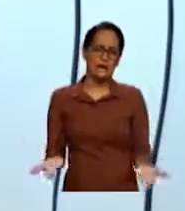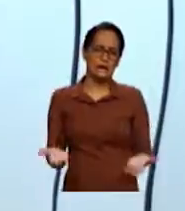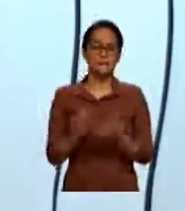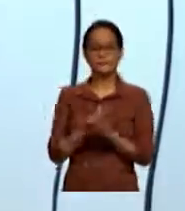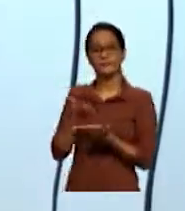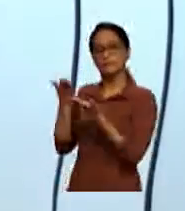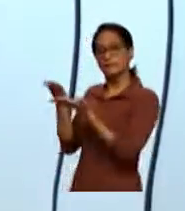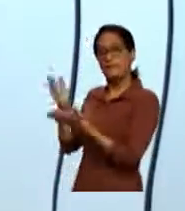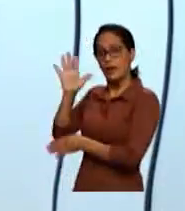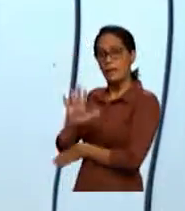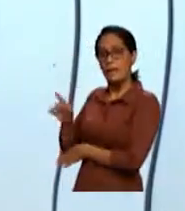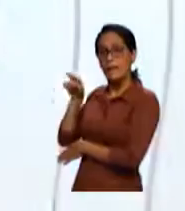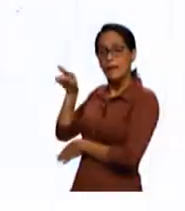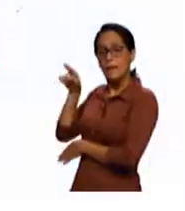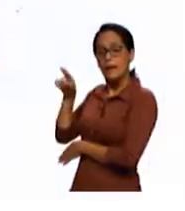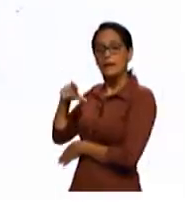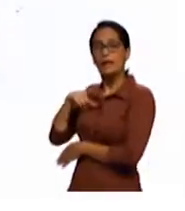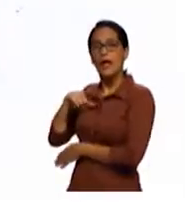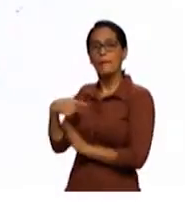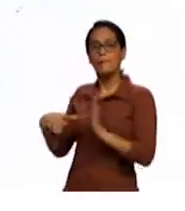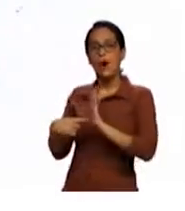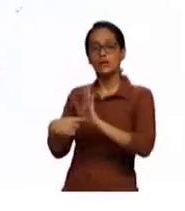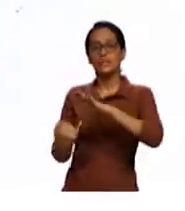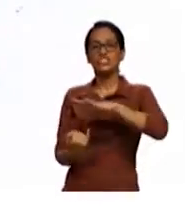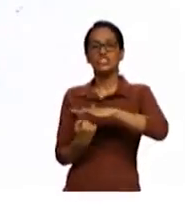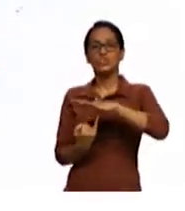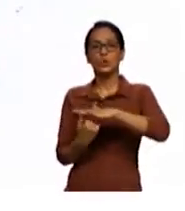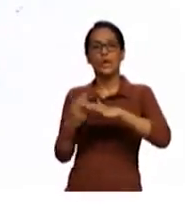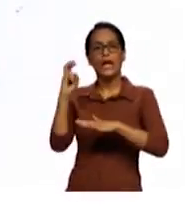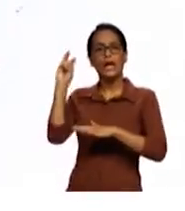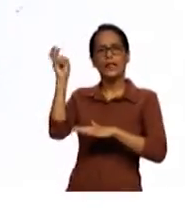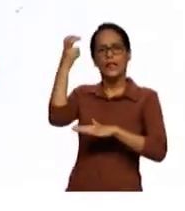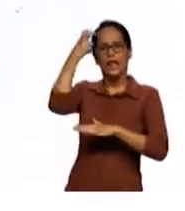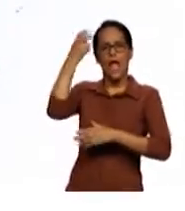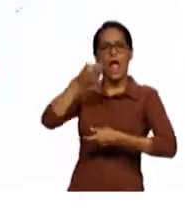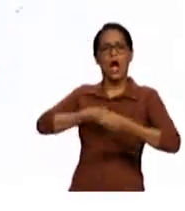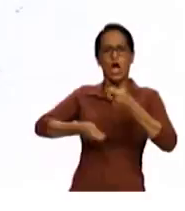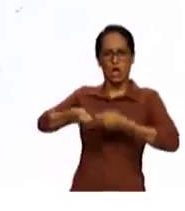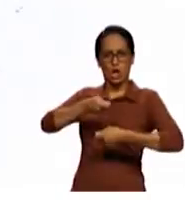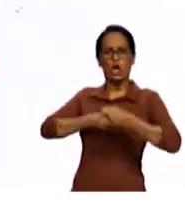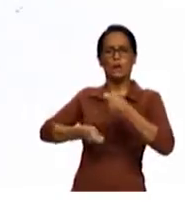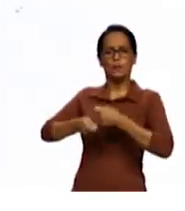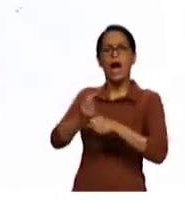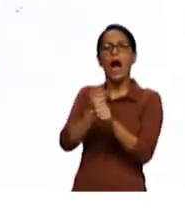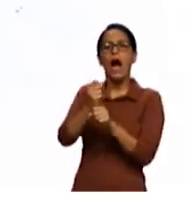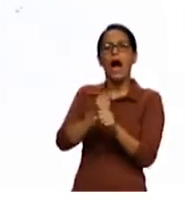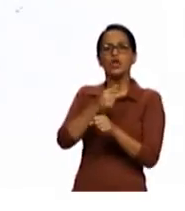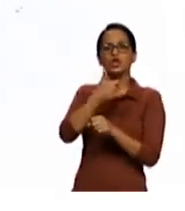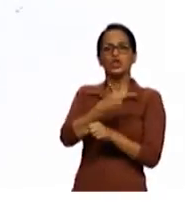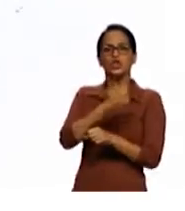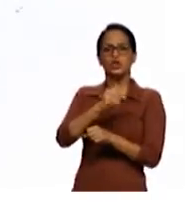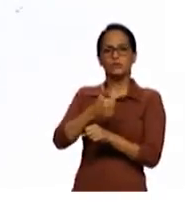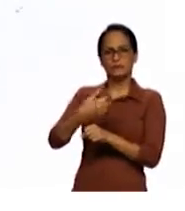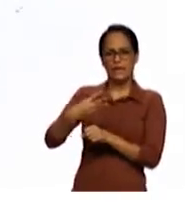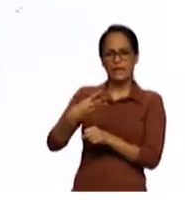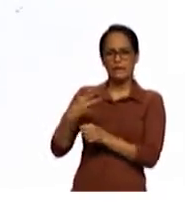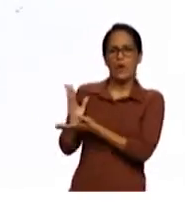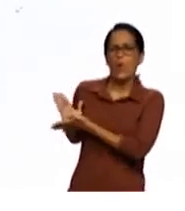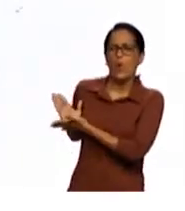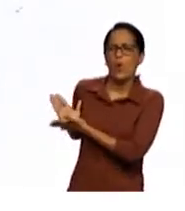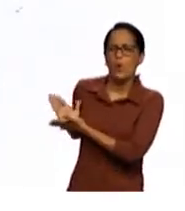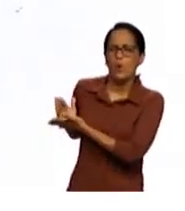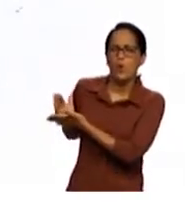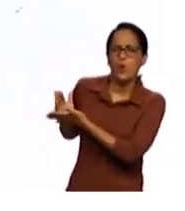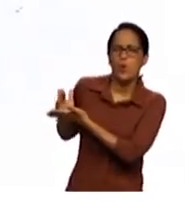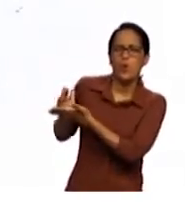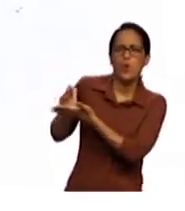onde o Instituto de Inteligência Econômica, ele fez em 2013, pegou vários